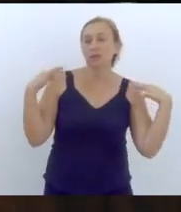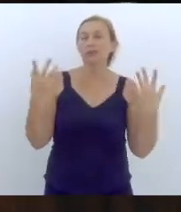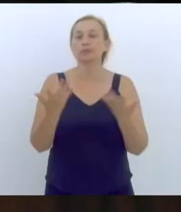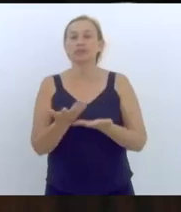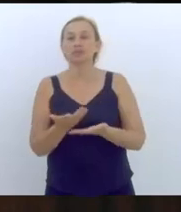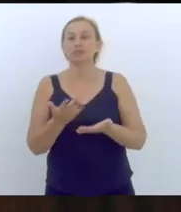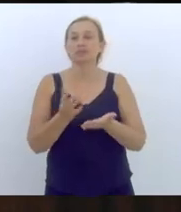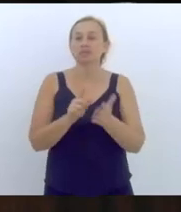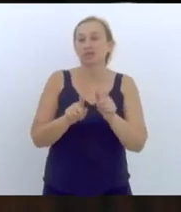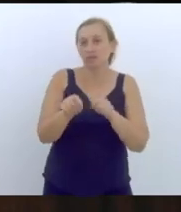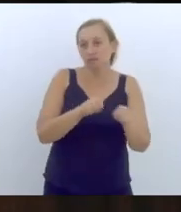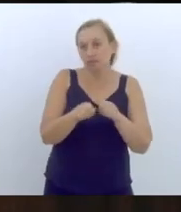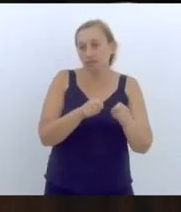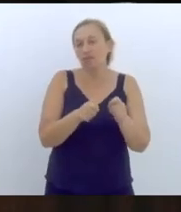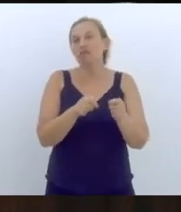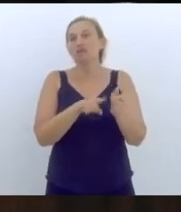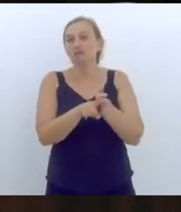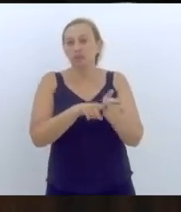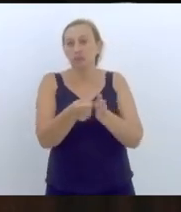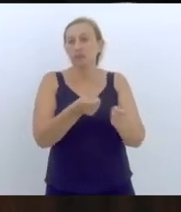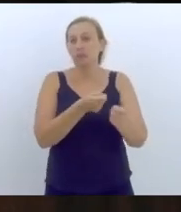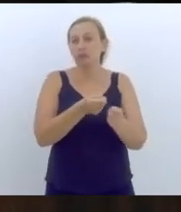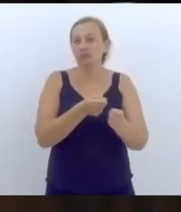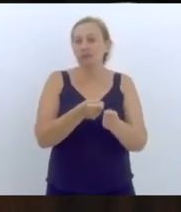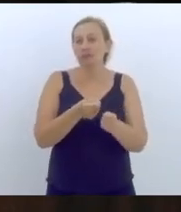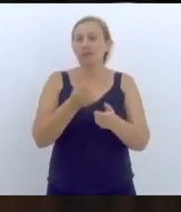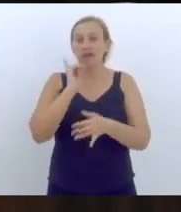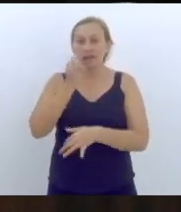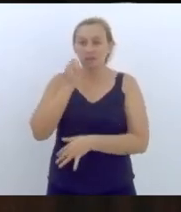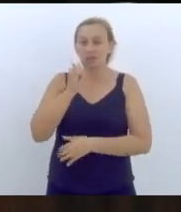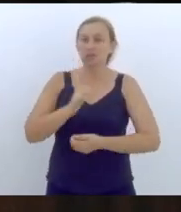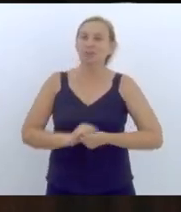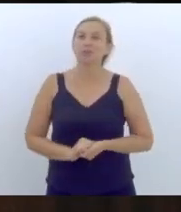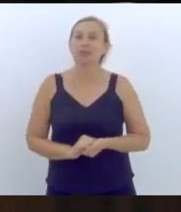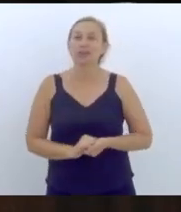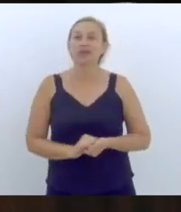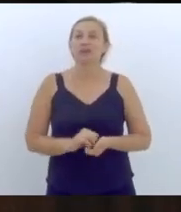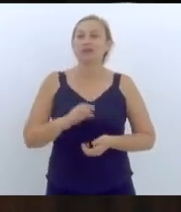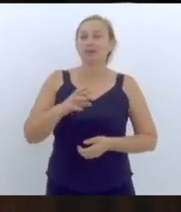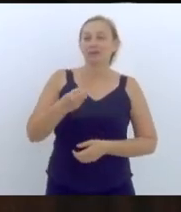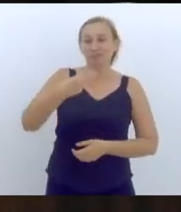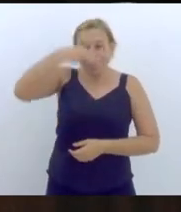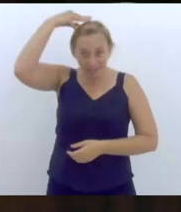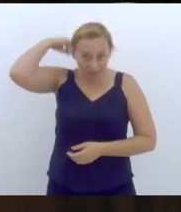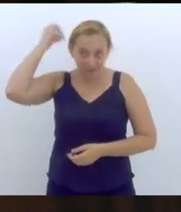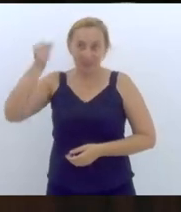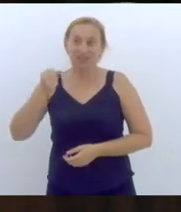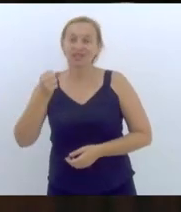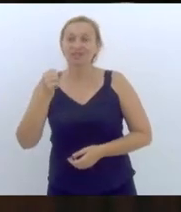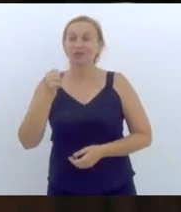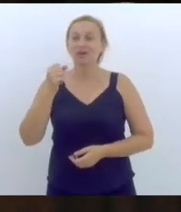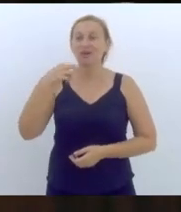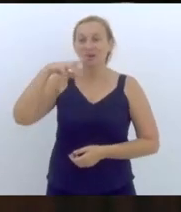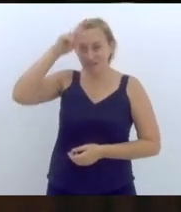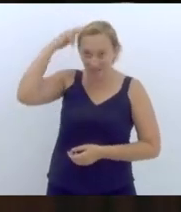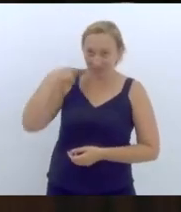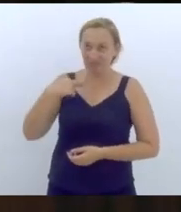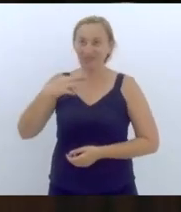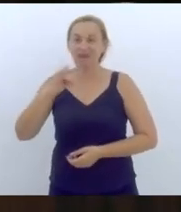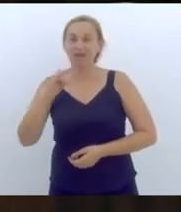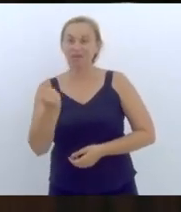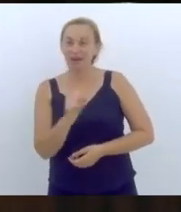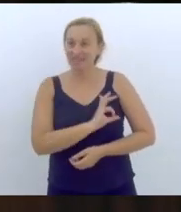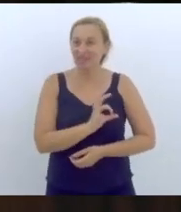Finanças, Fiscalização Financeira e Controle favorável. Relatores, deputados. Márcio Pacheco, Rosiane Félix, Mônica Francisco, Flávio Serafini, Marta